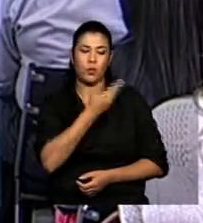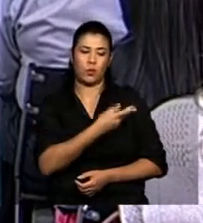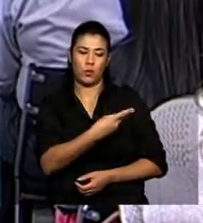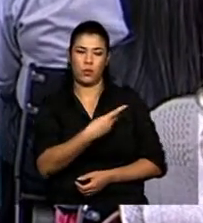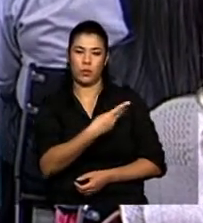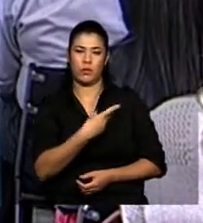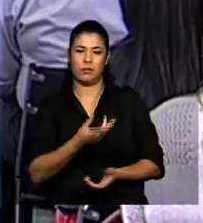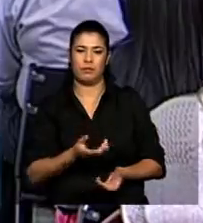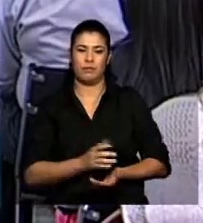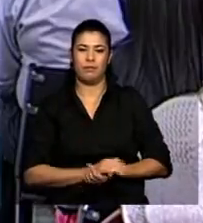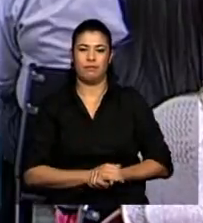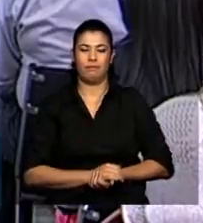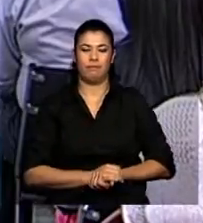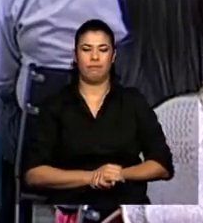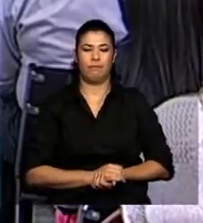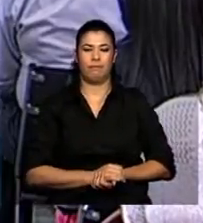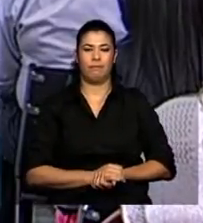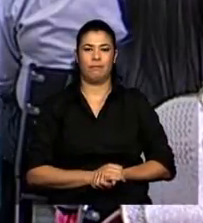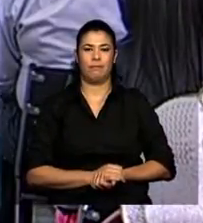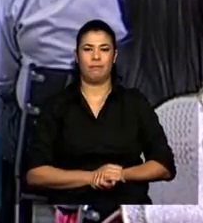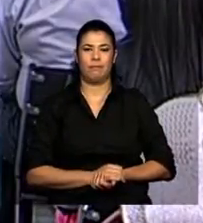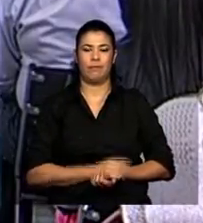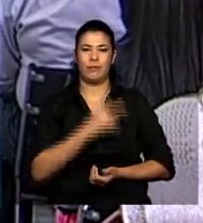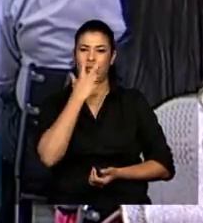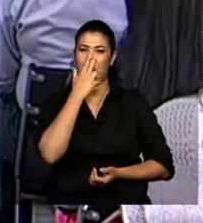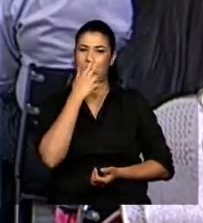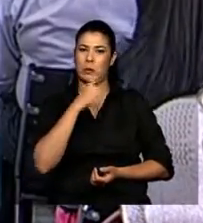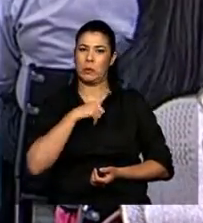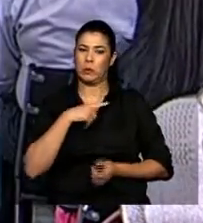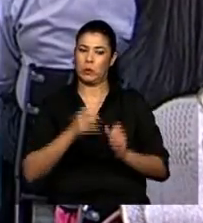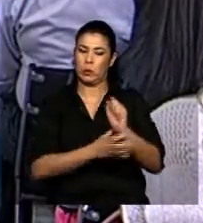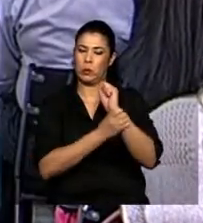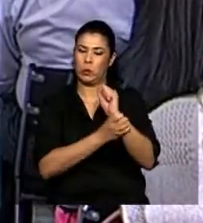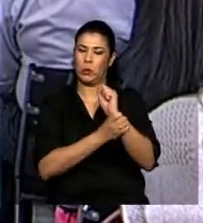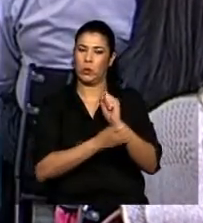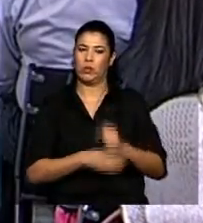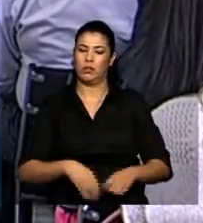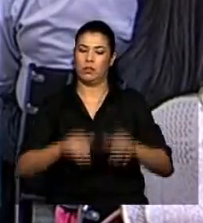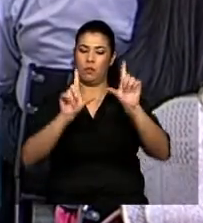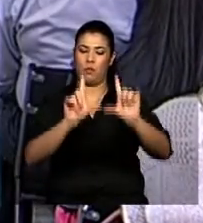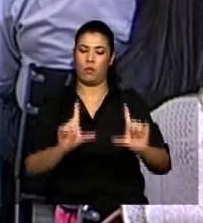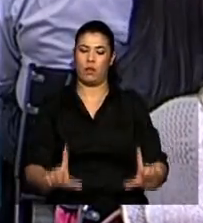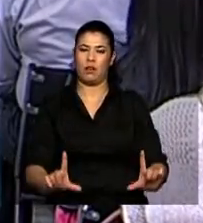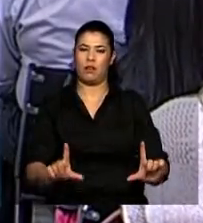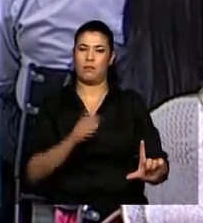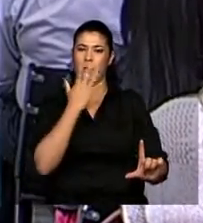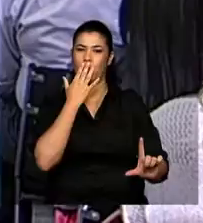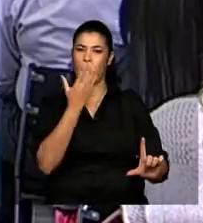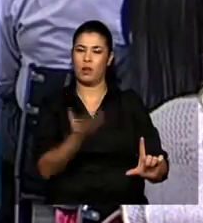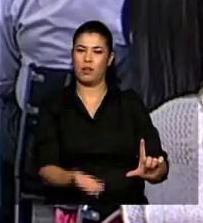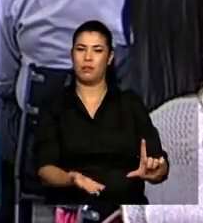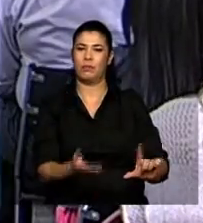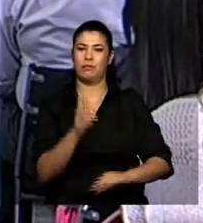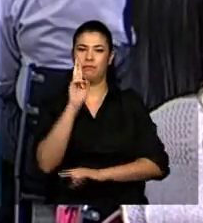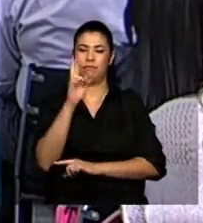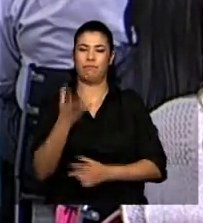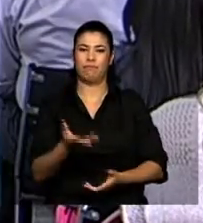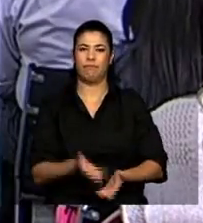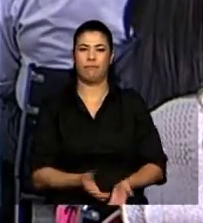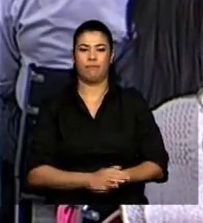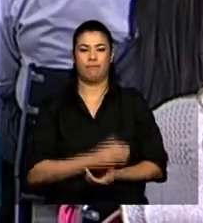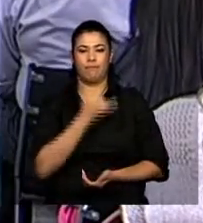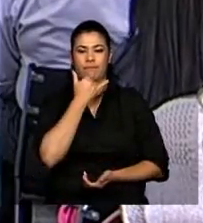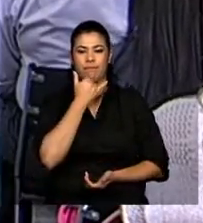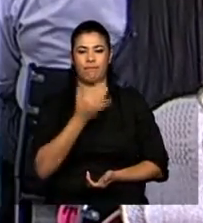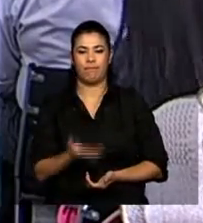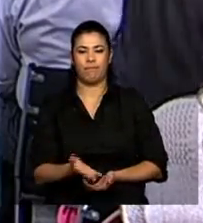fora, daqui eu tenho para botar ali, senão vão achar que nós não estamos segurando junto. Tá bom. Virou. Você acabou de me derrubar. Eu te derrubei,